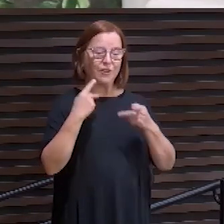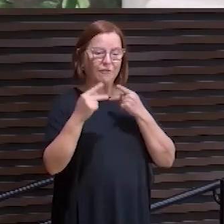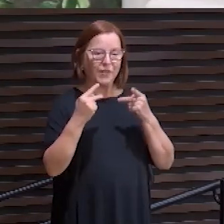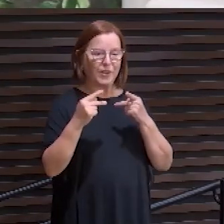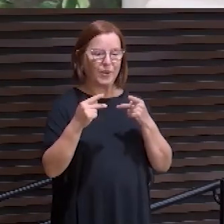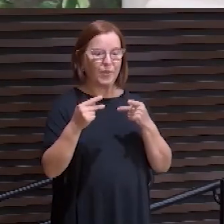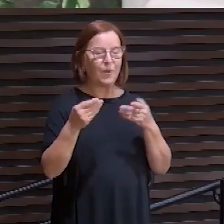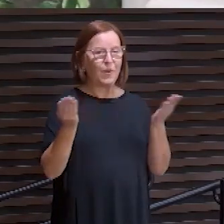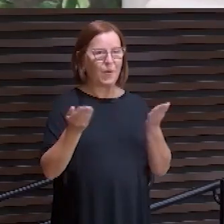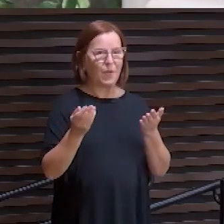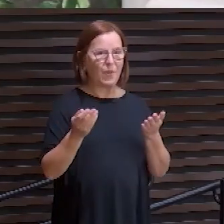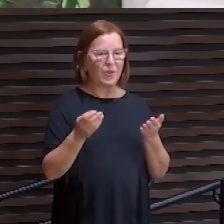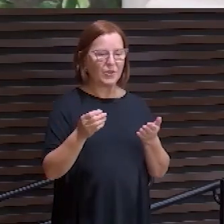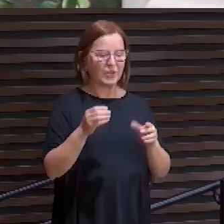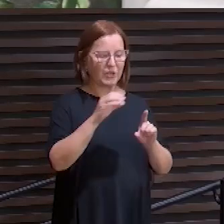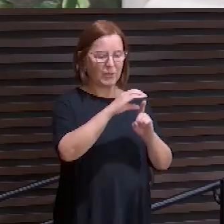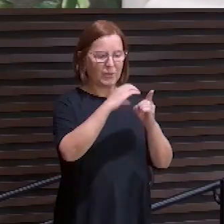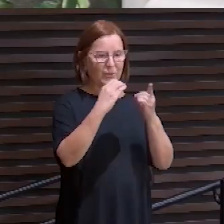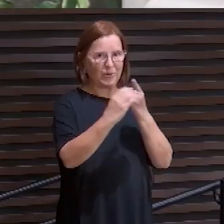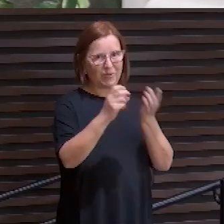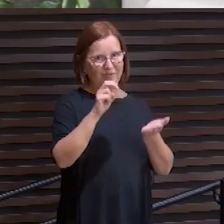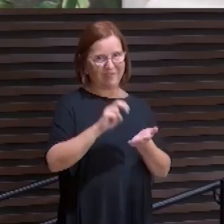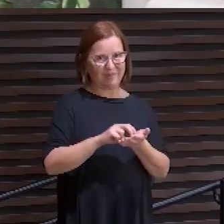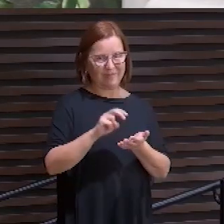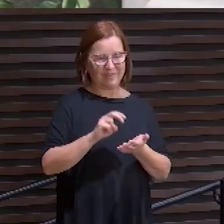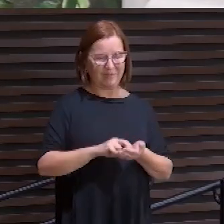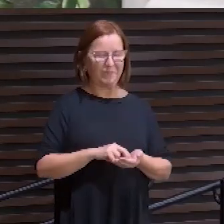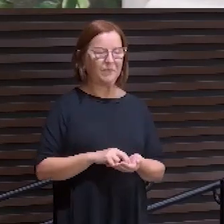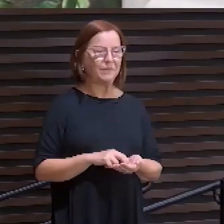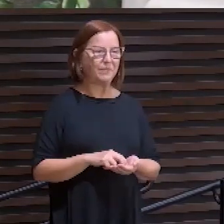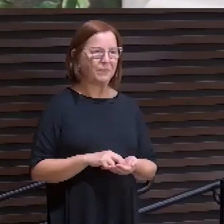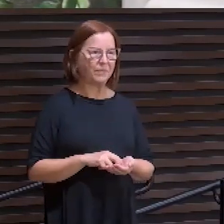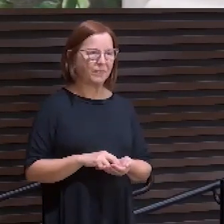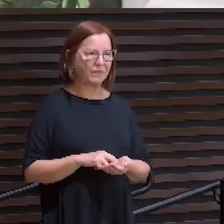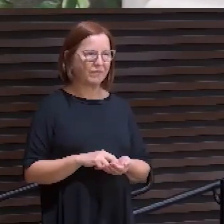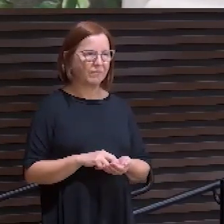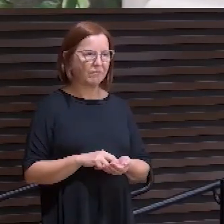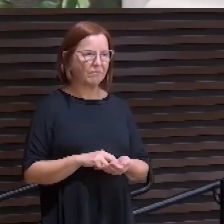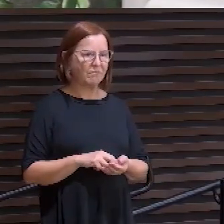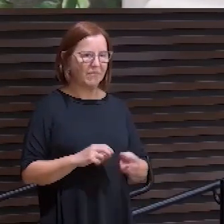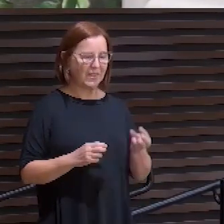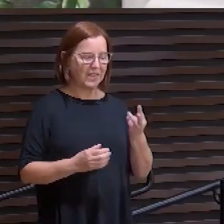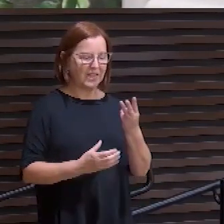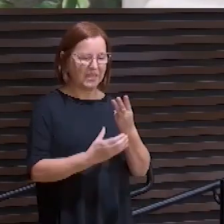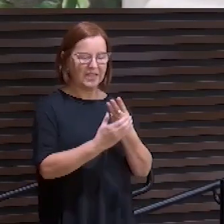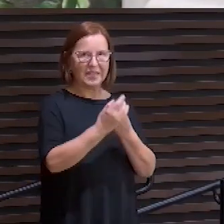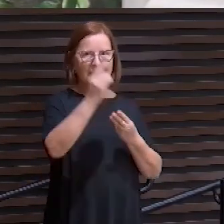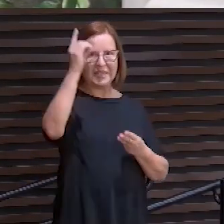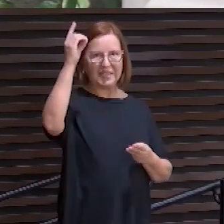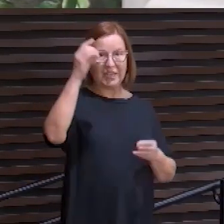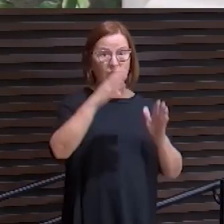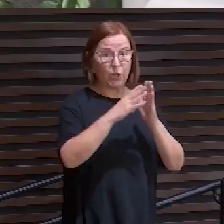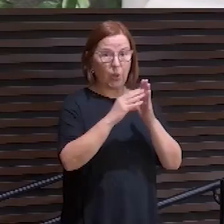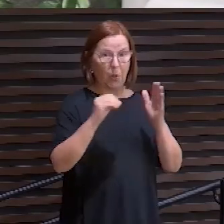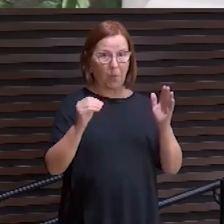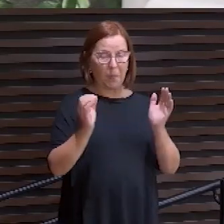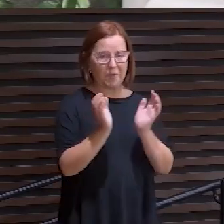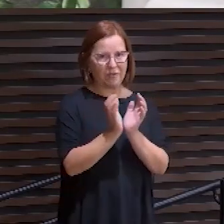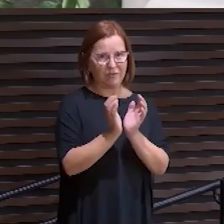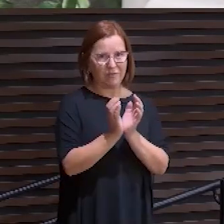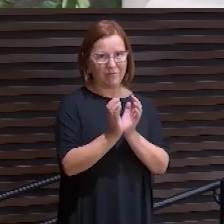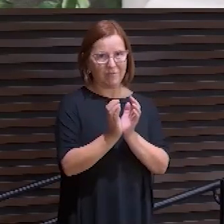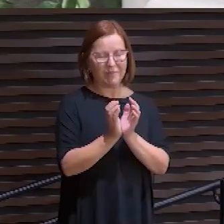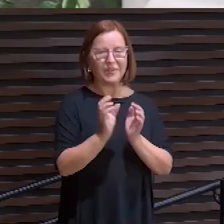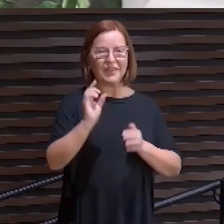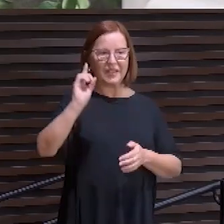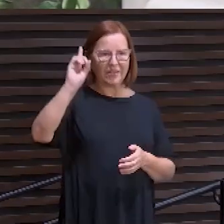querido Tiago na exposição pela manhã. A Trindade é um modelo comunitário, é um